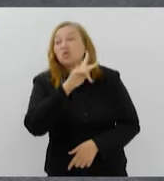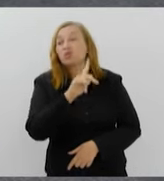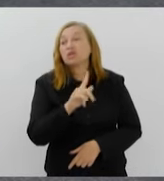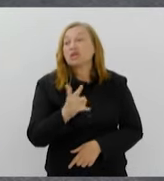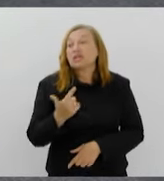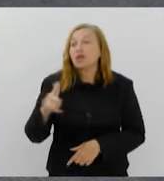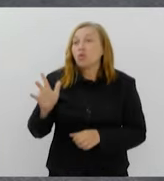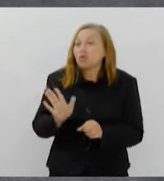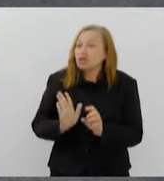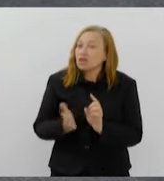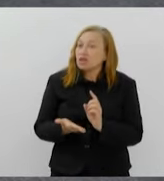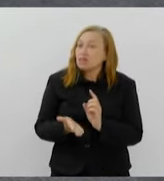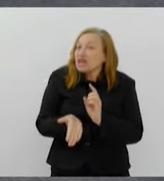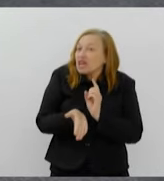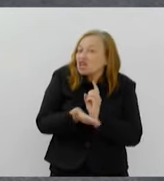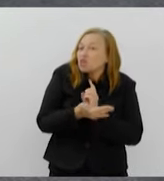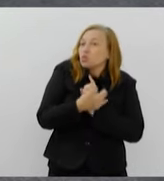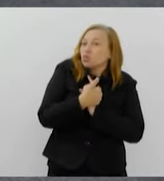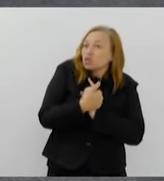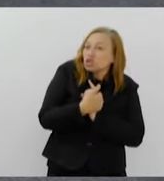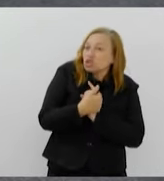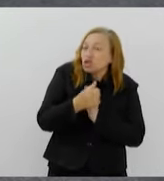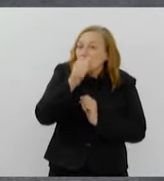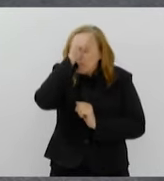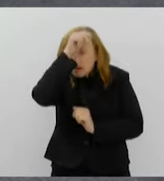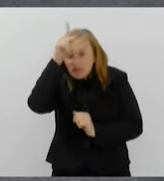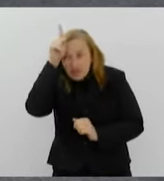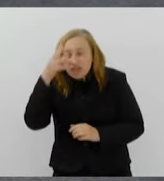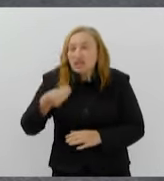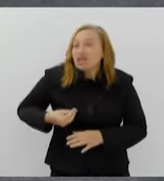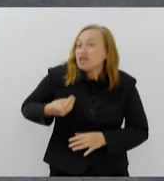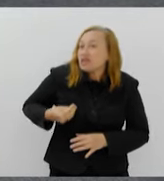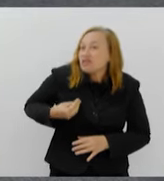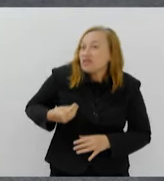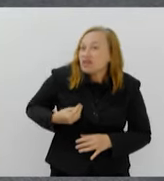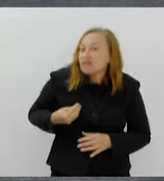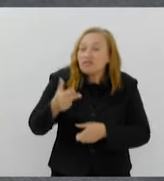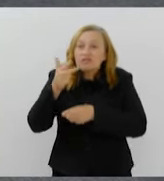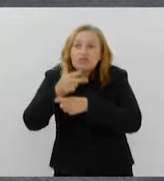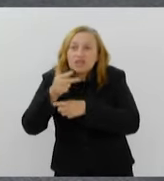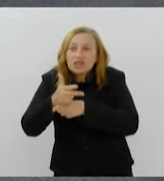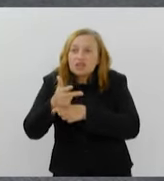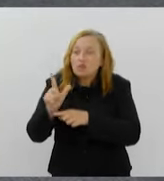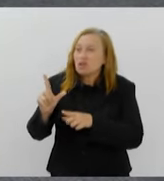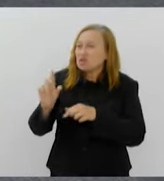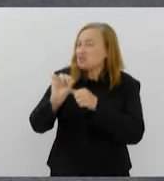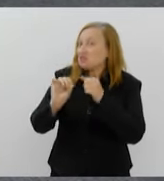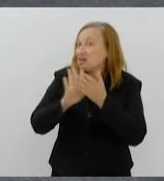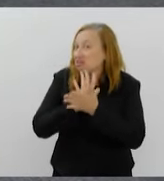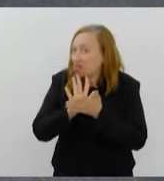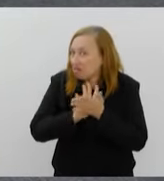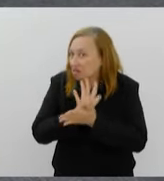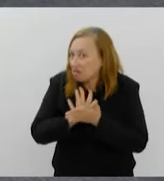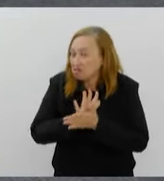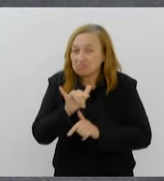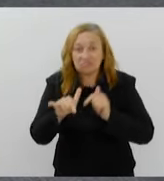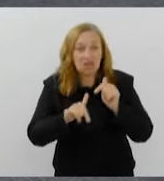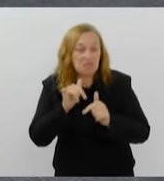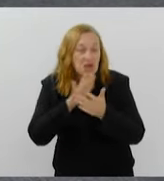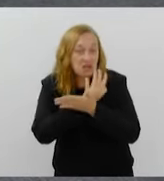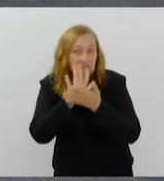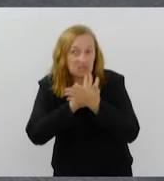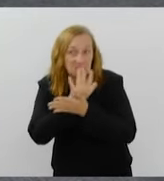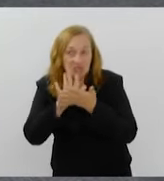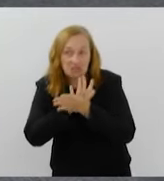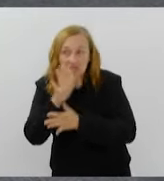plantad pelo prefeito que vive por aí fazendo videozinho que não faz nada diga-se de passagem não trabalha